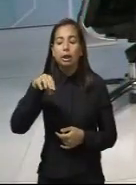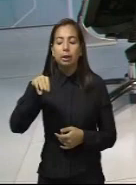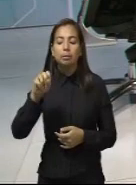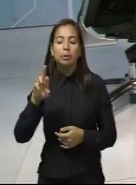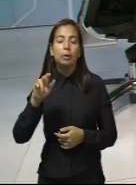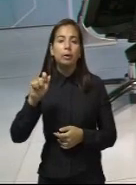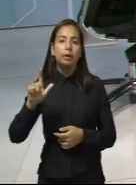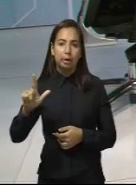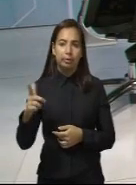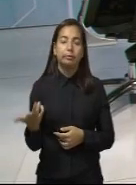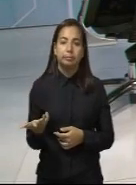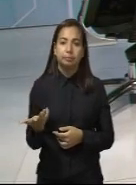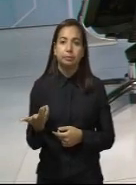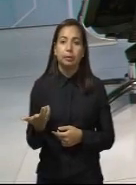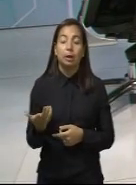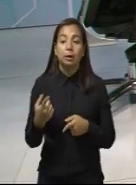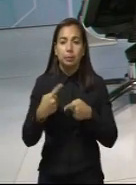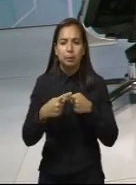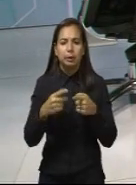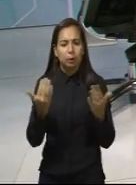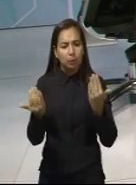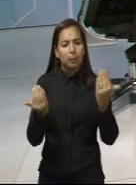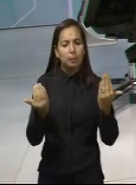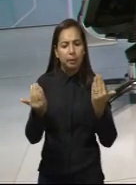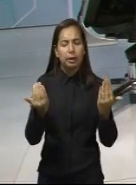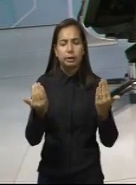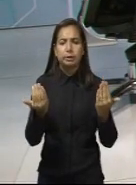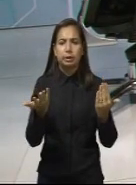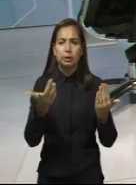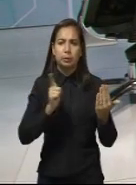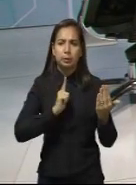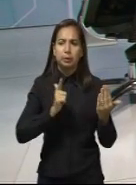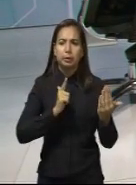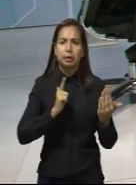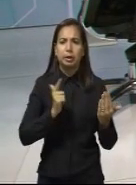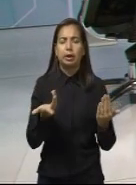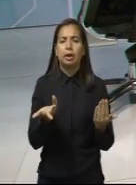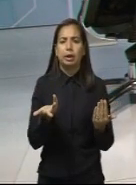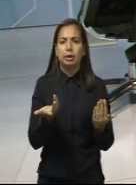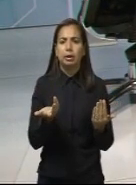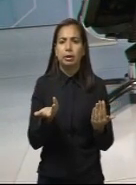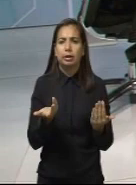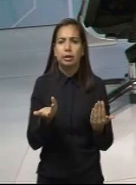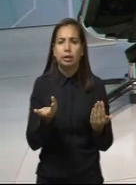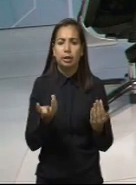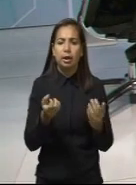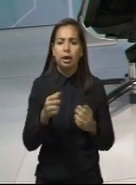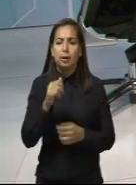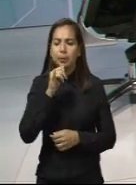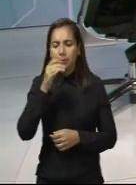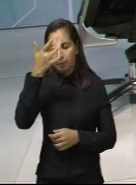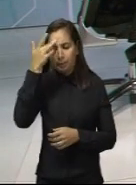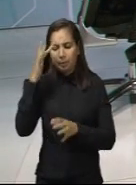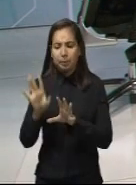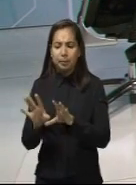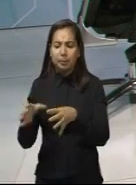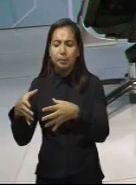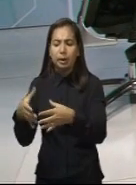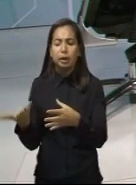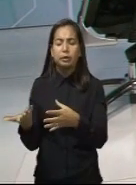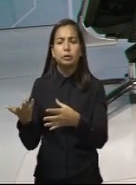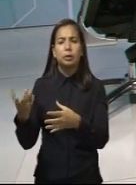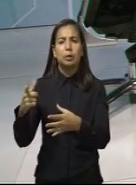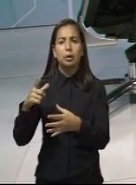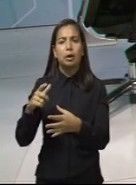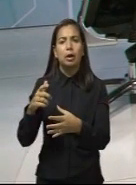só você fazer uma comparação. Eu acho que boa parte dos setores da classe média, era